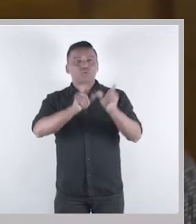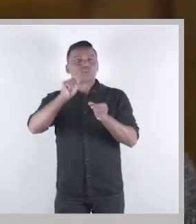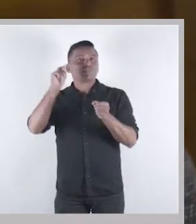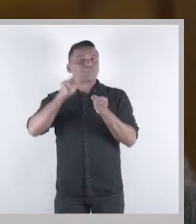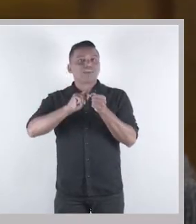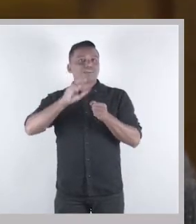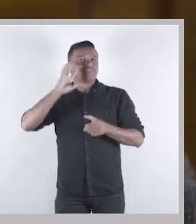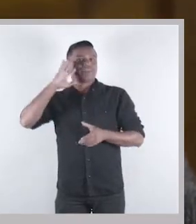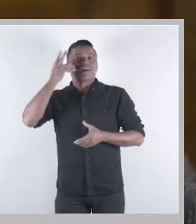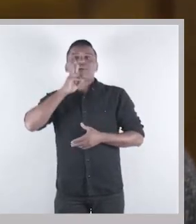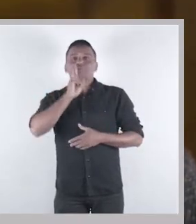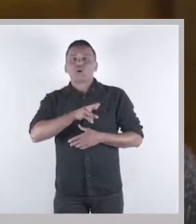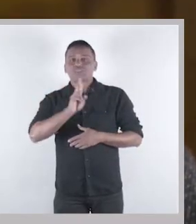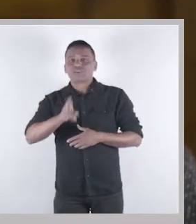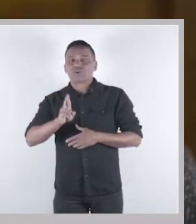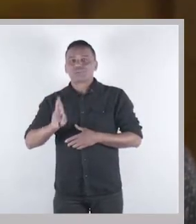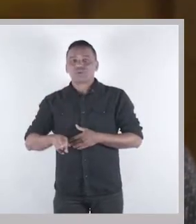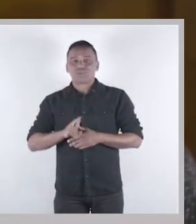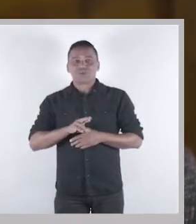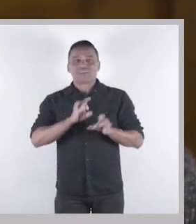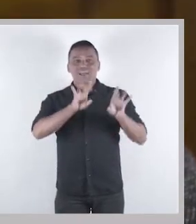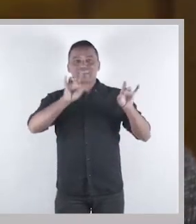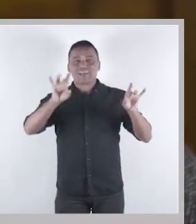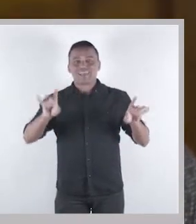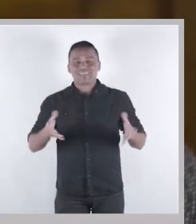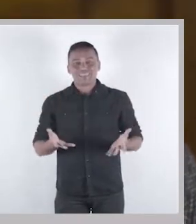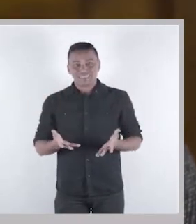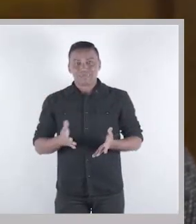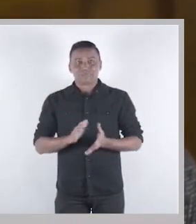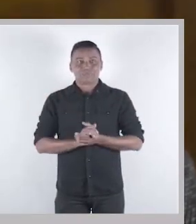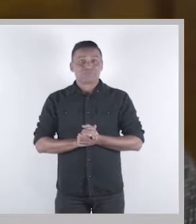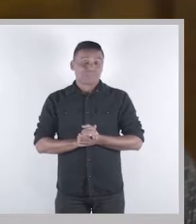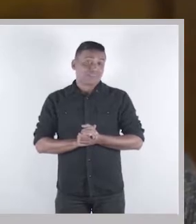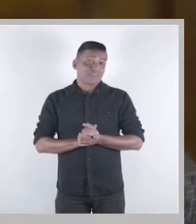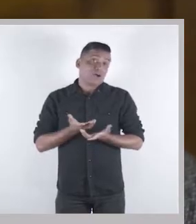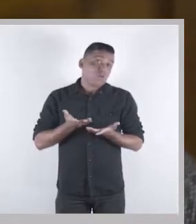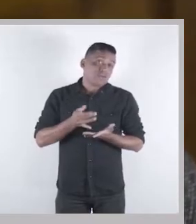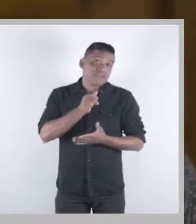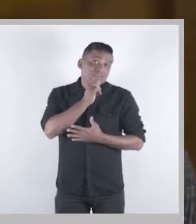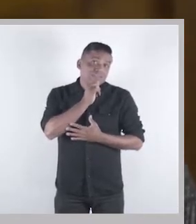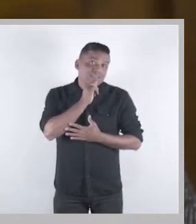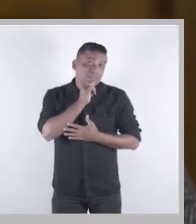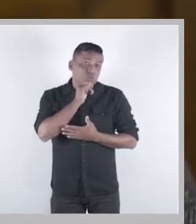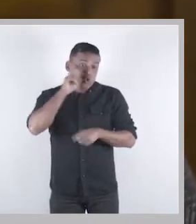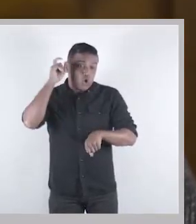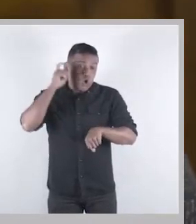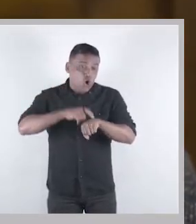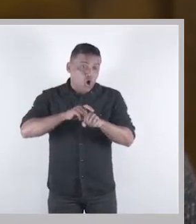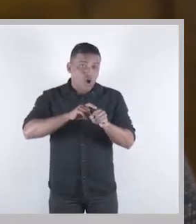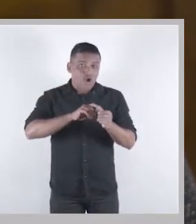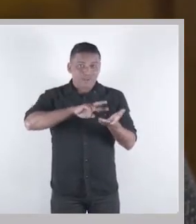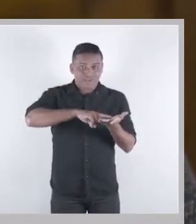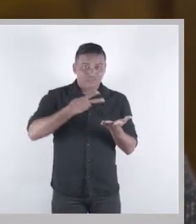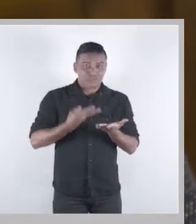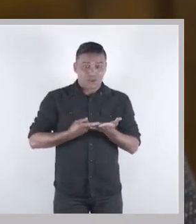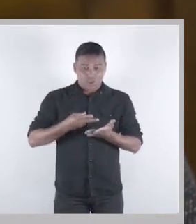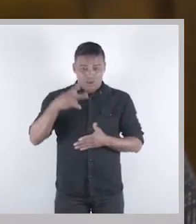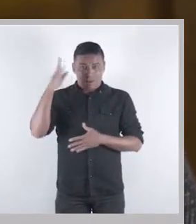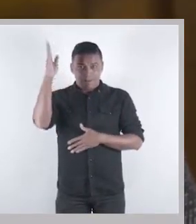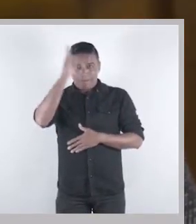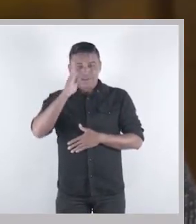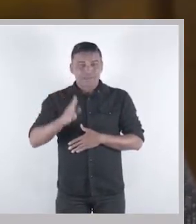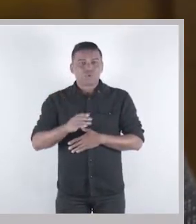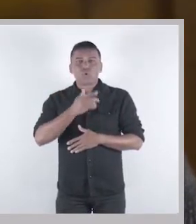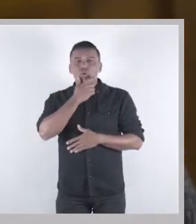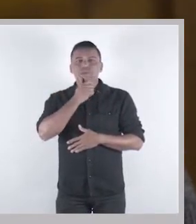momento luminoso da produção no Brasil foi o próprio Augusto de Campos eu gosto muito das tradições